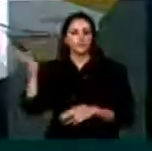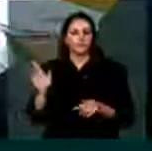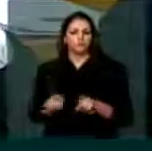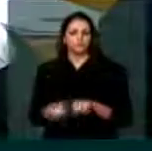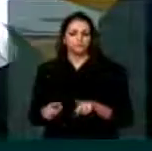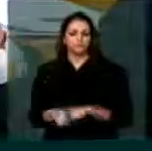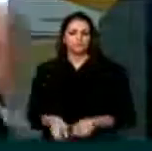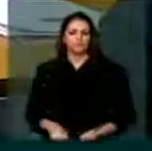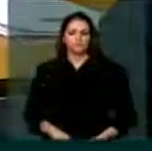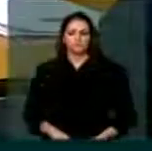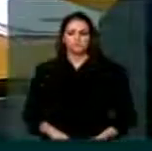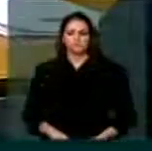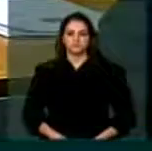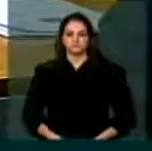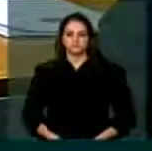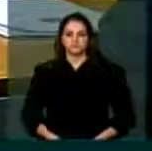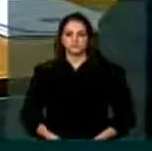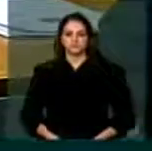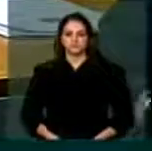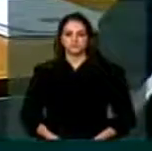para constituir empresas no Brasil.